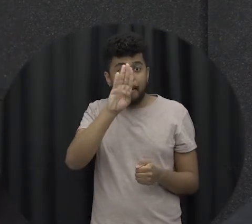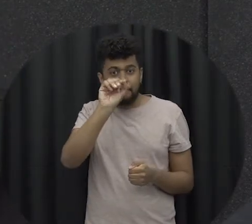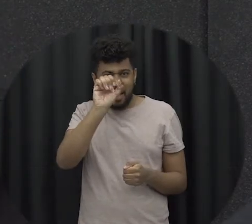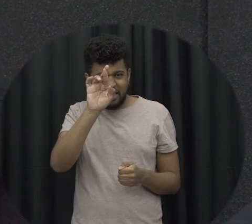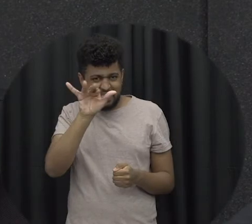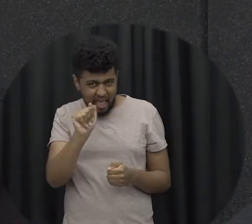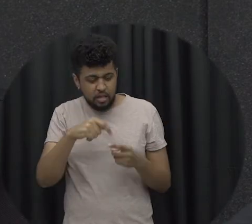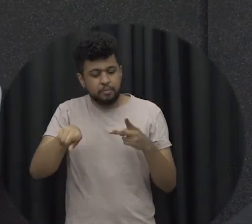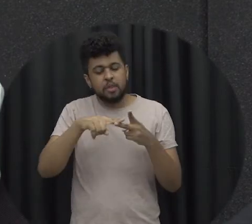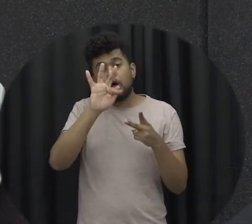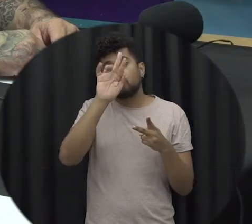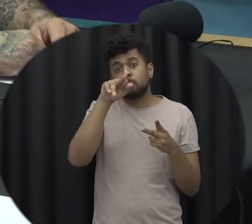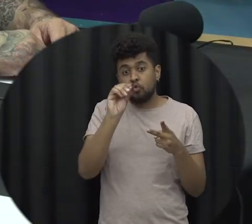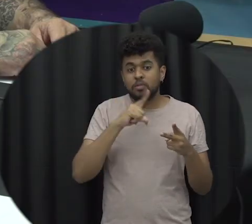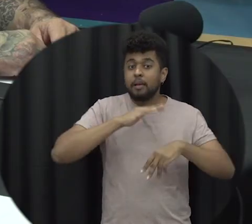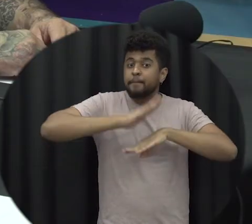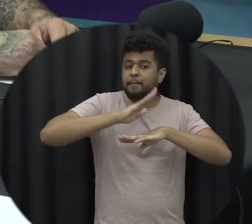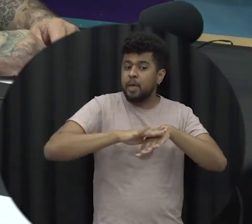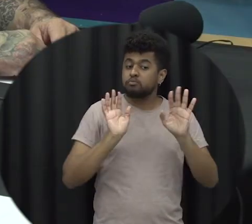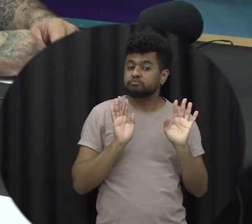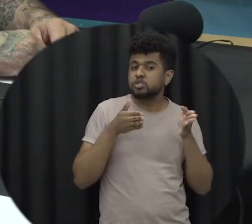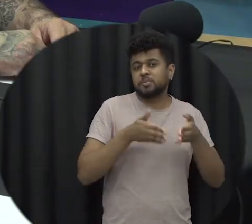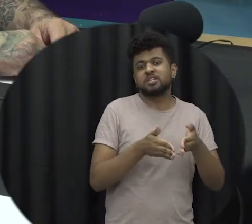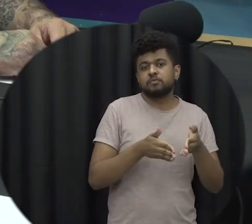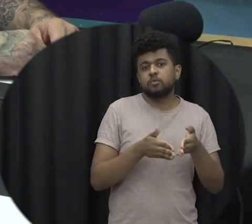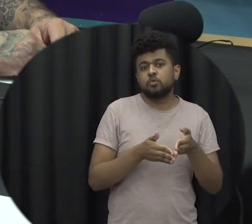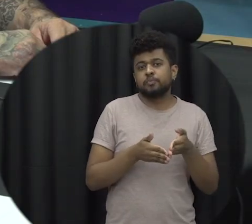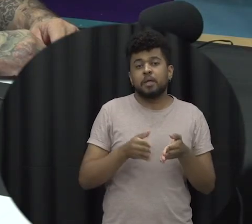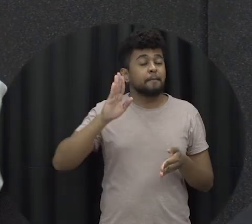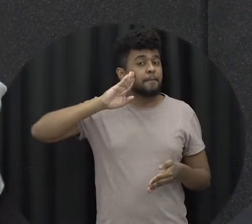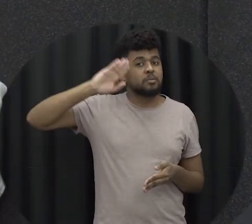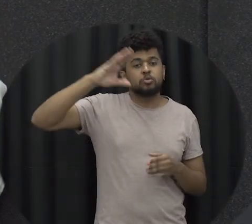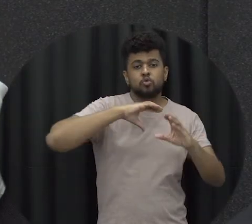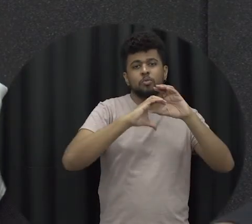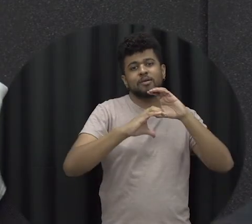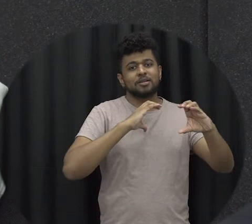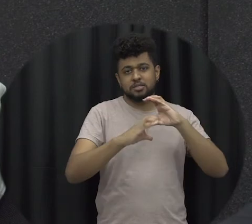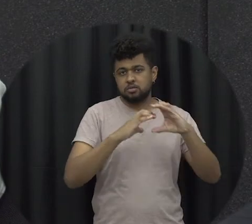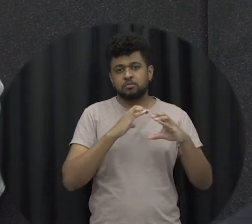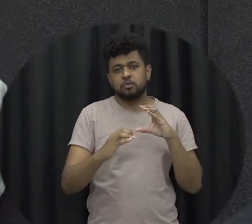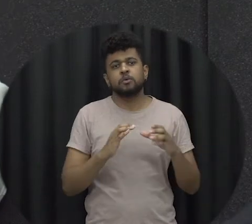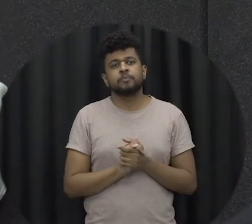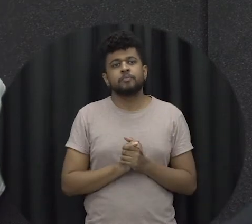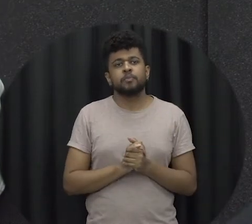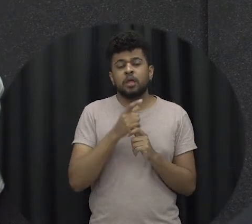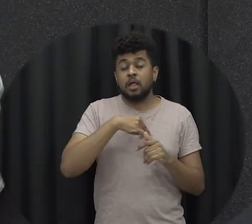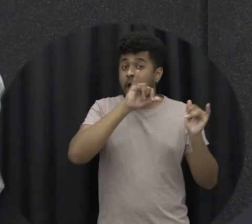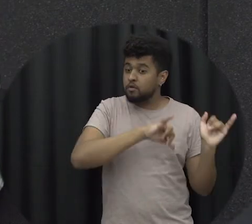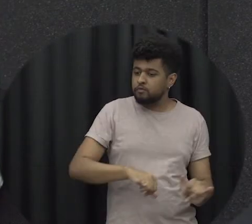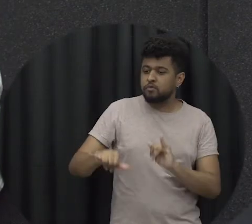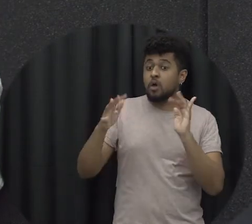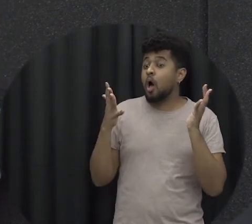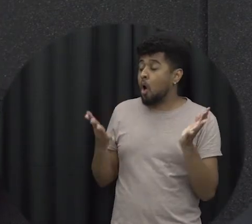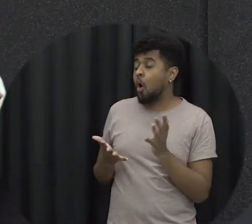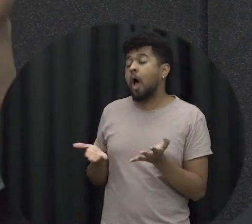bactérias e tem fungos que têm funções específicas lá e principalmente de comunicação. Então, elas avisam,